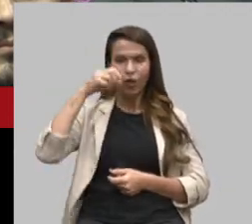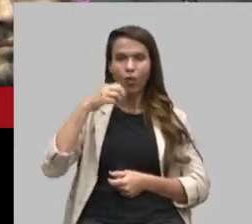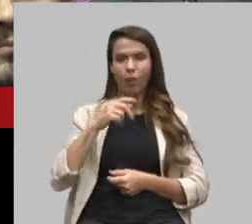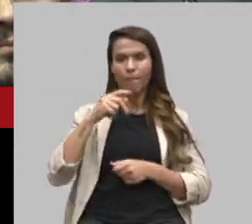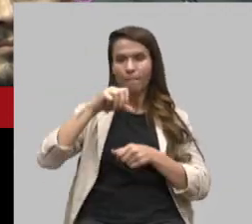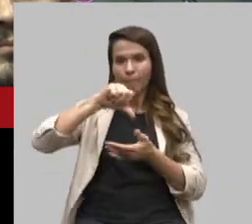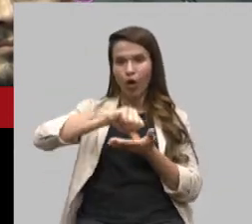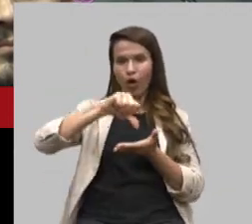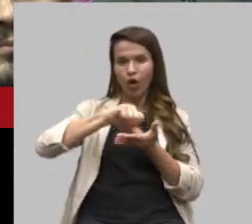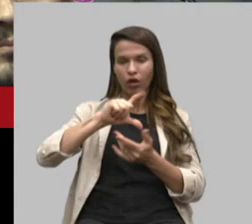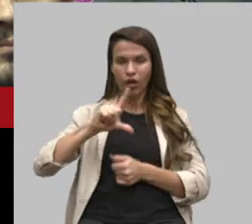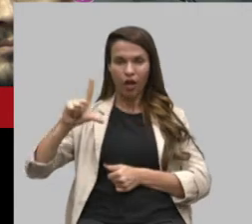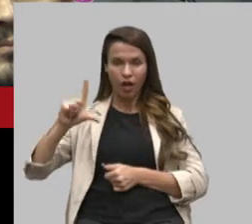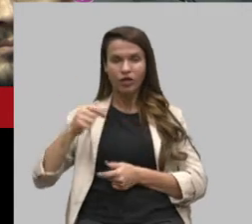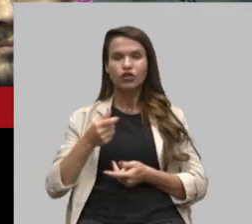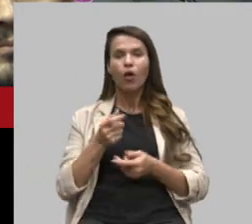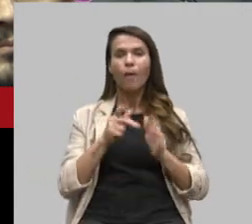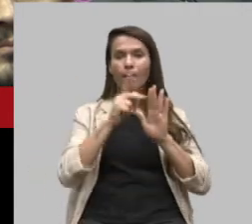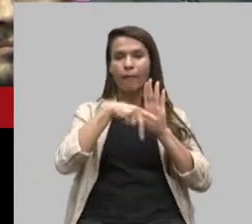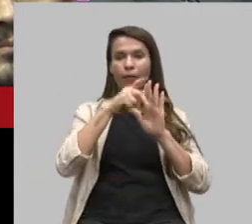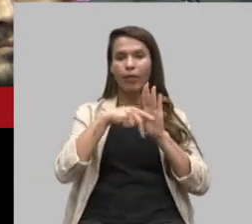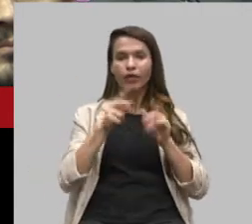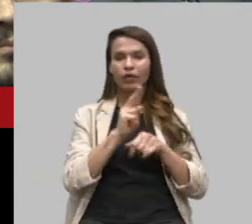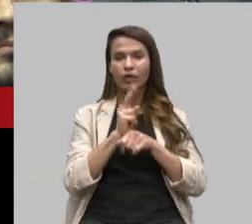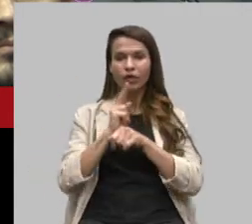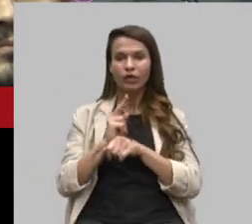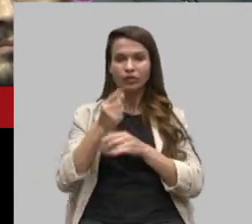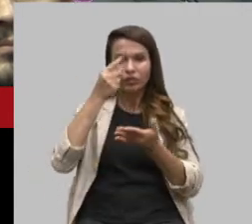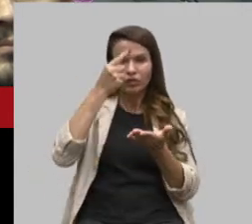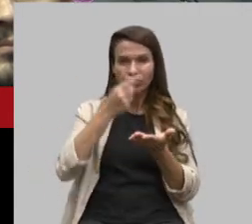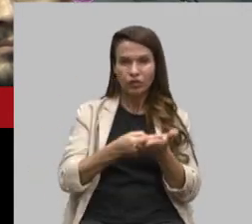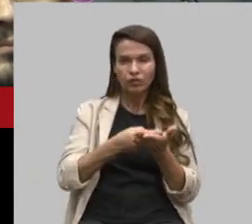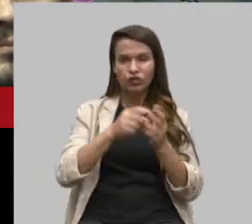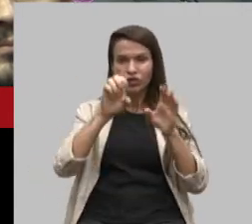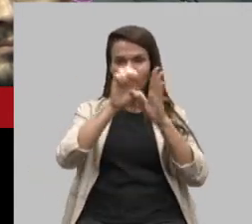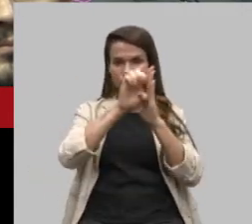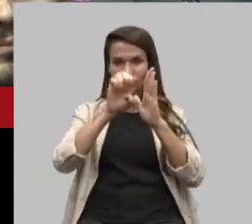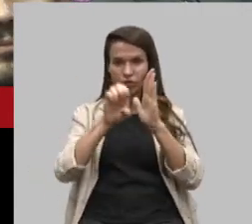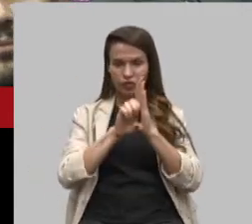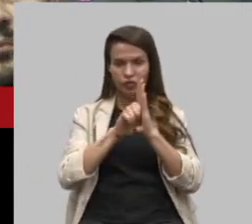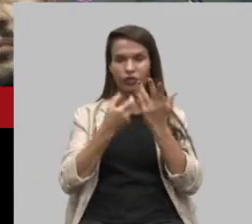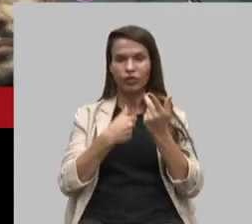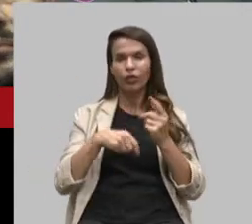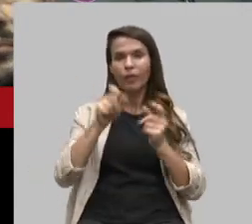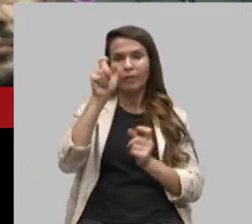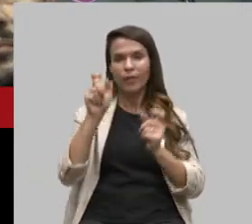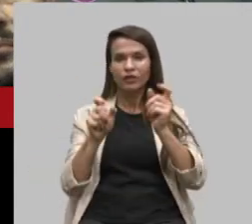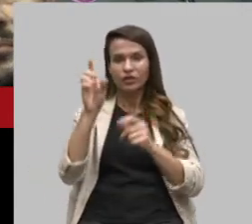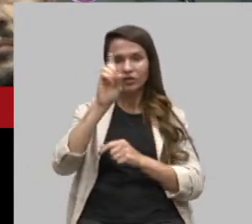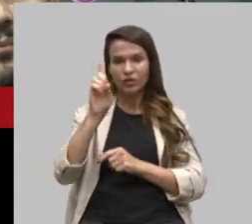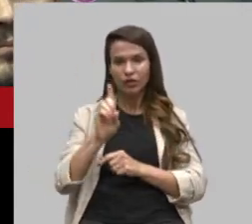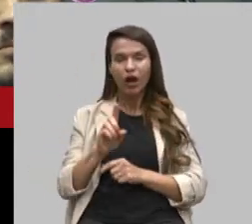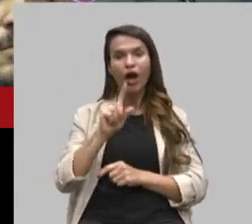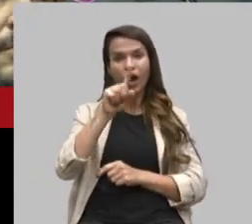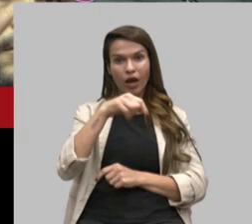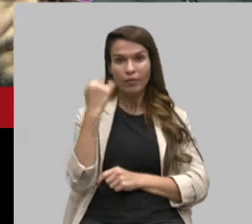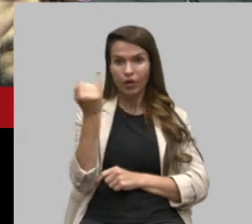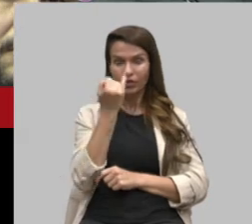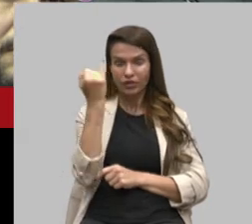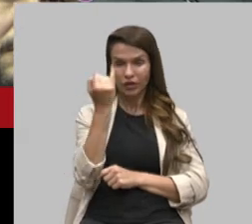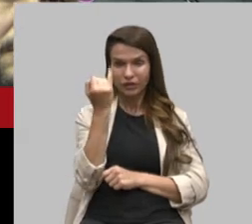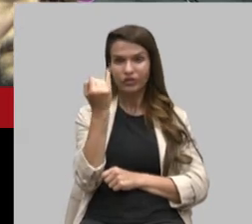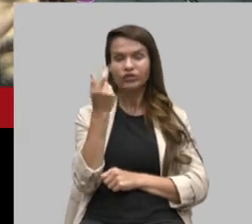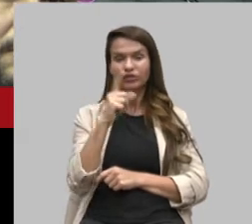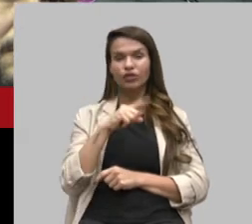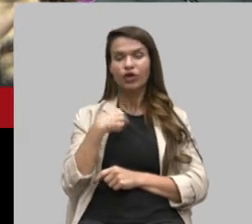para fiscalização da aplicação correta do estatuto da pessoa com deficiência é algo extremamente importante pois nós